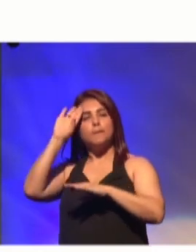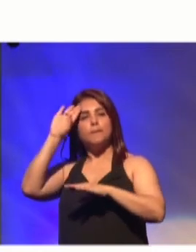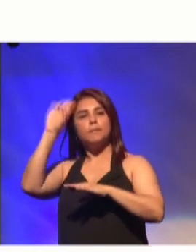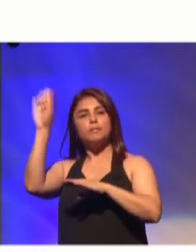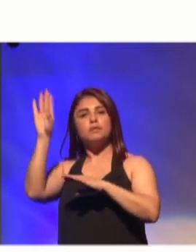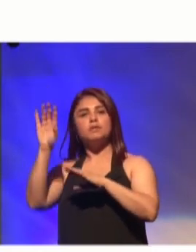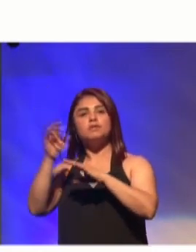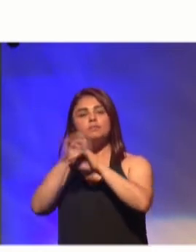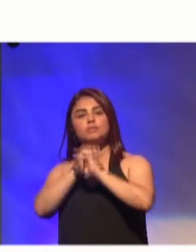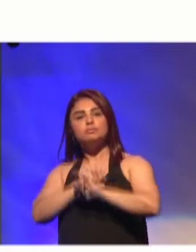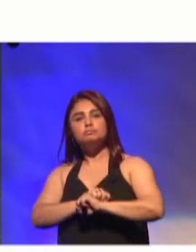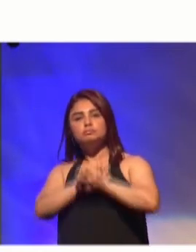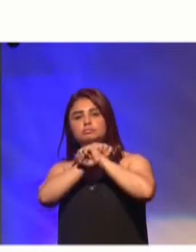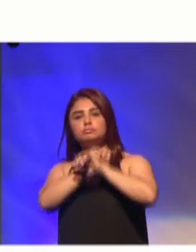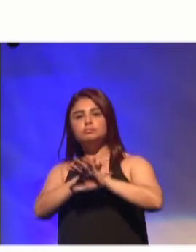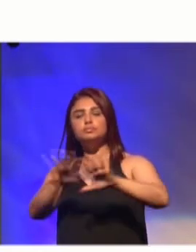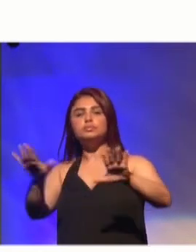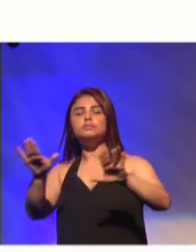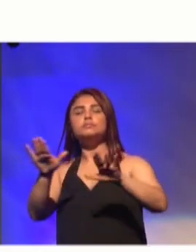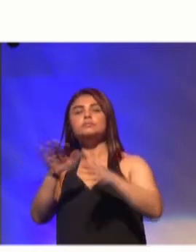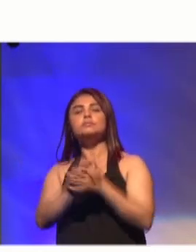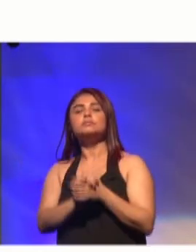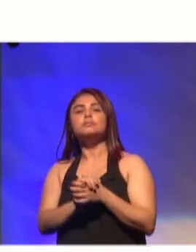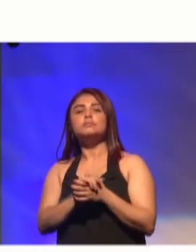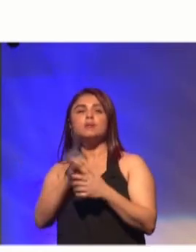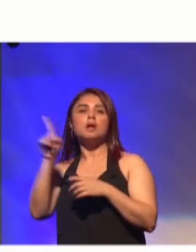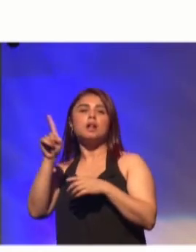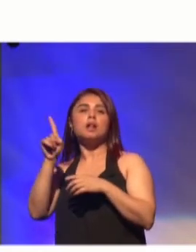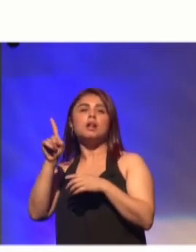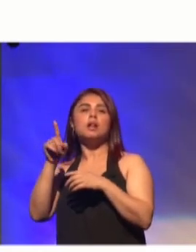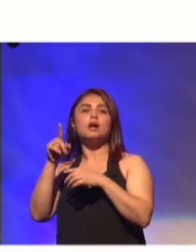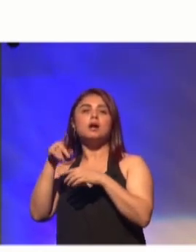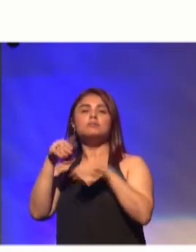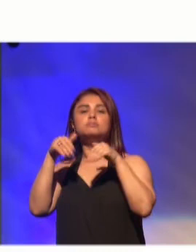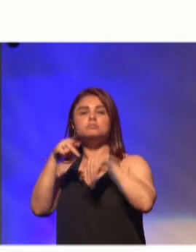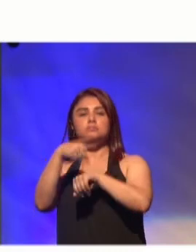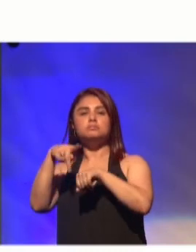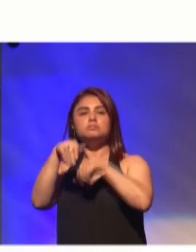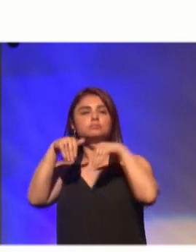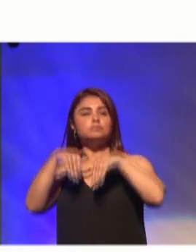pela professora Roberta Show, da Austrália, mostrando que